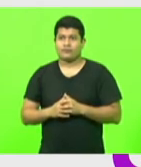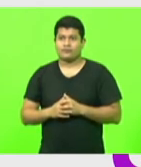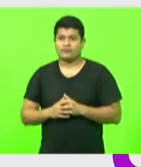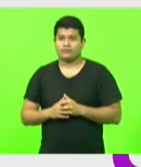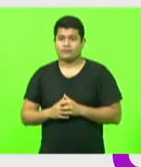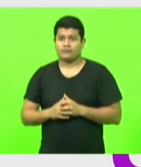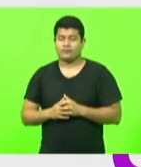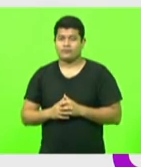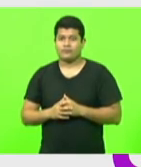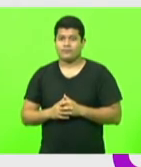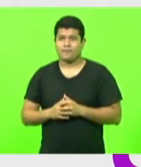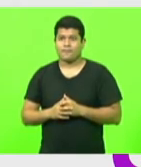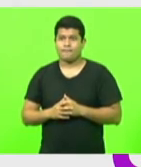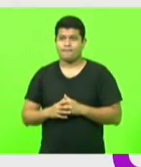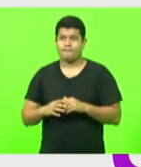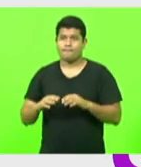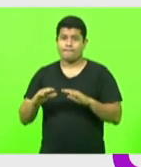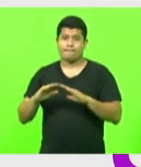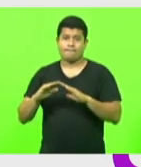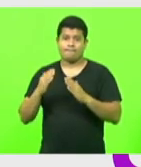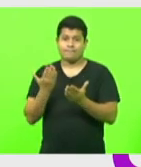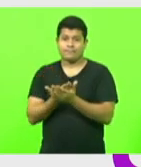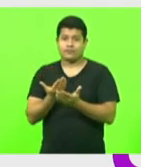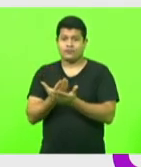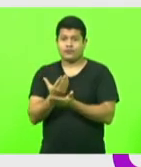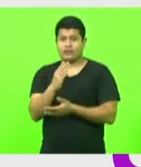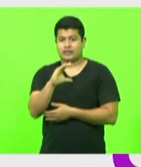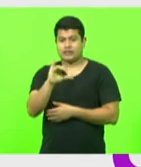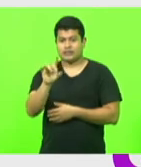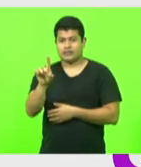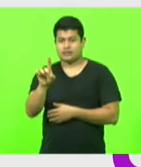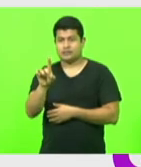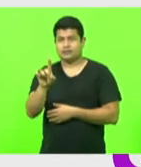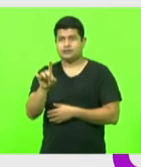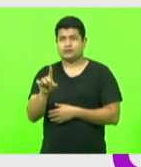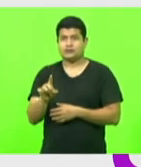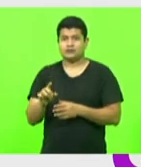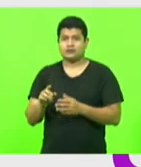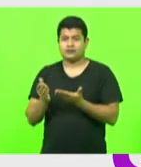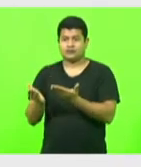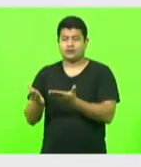Escola Básica Coronel Cid Gonzaga, de Porto União.